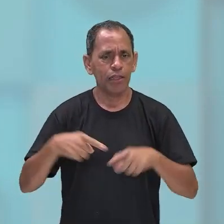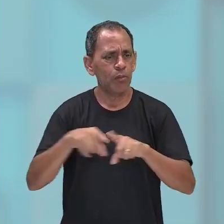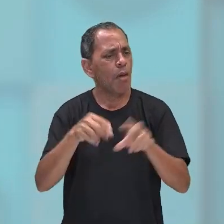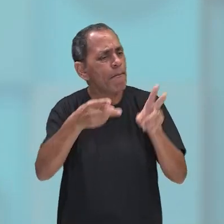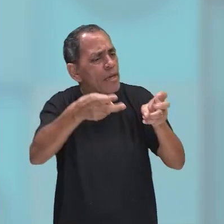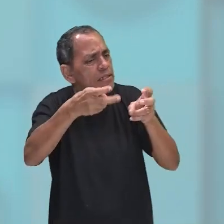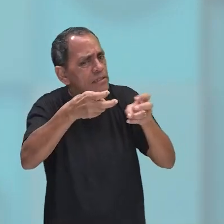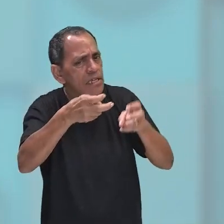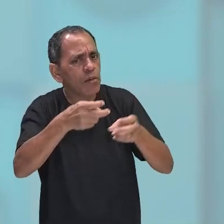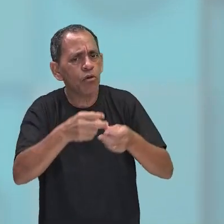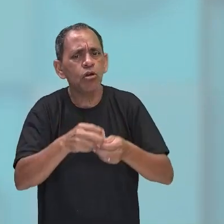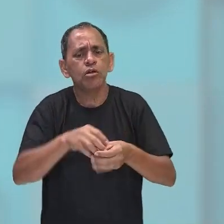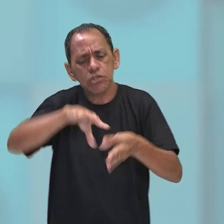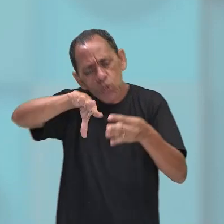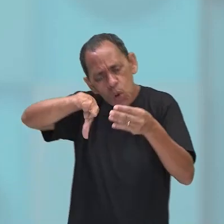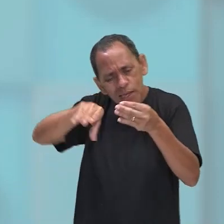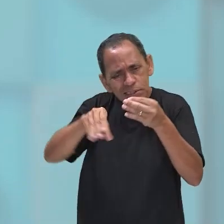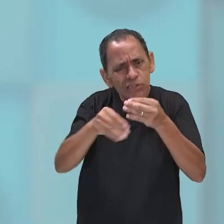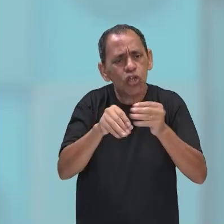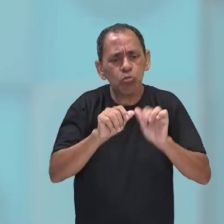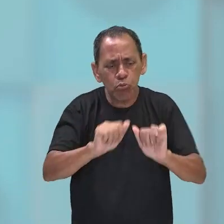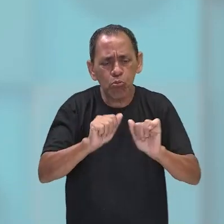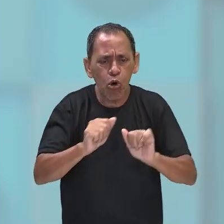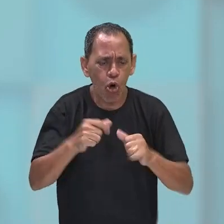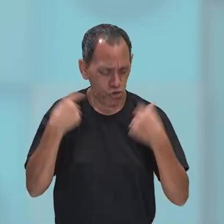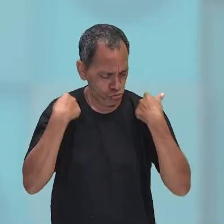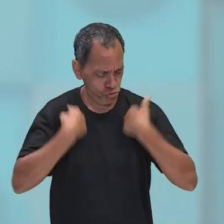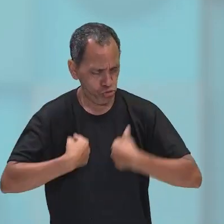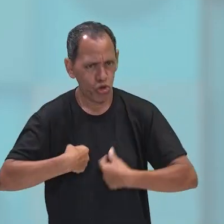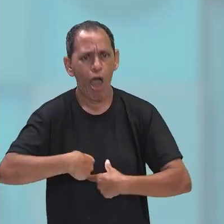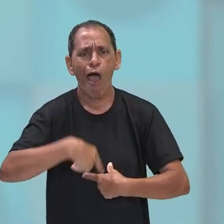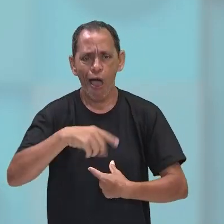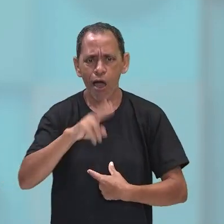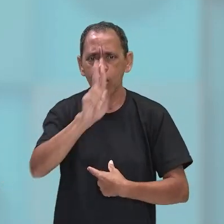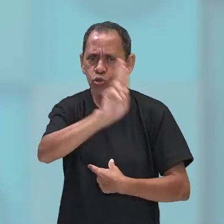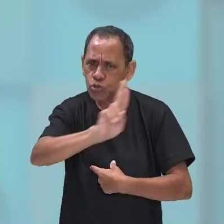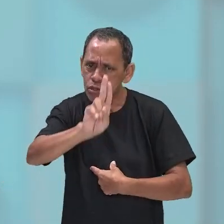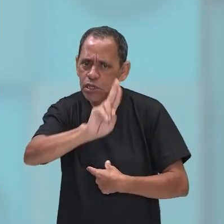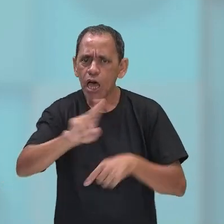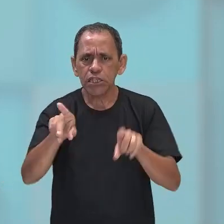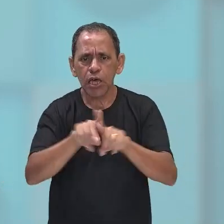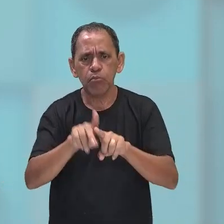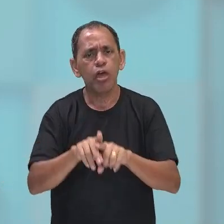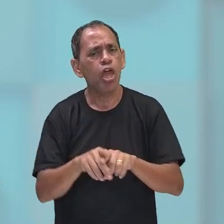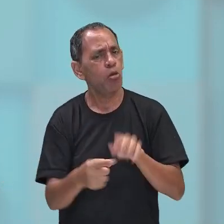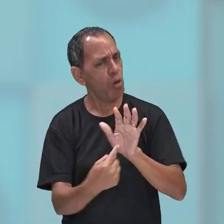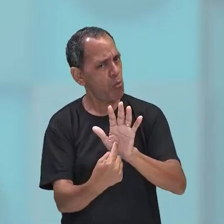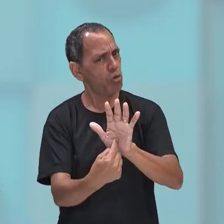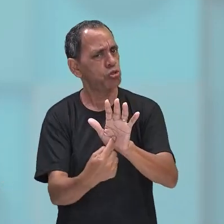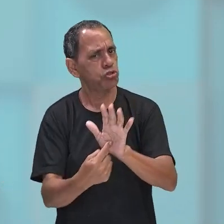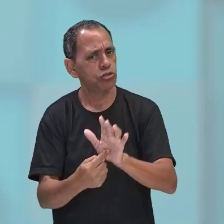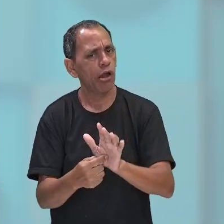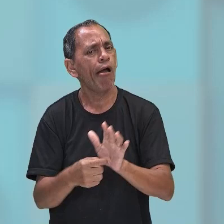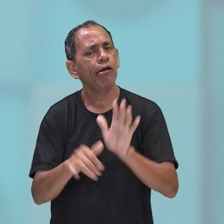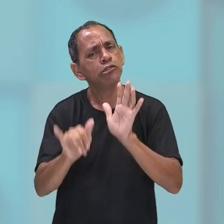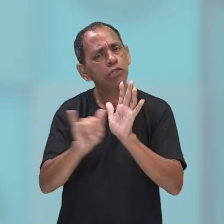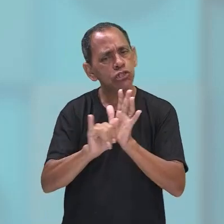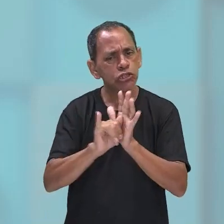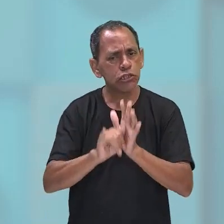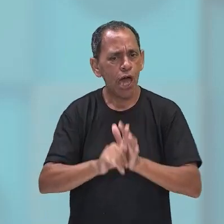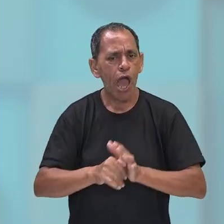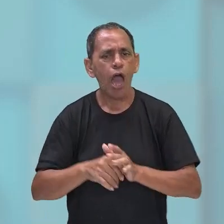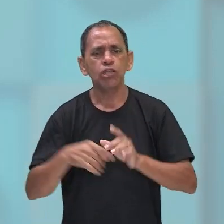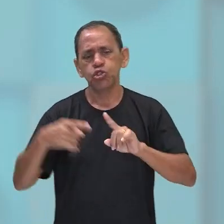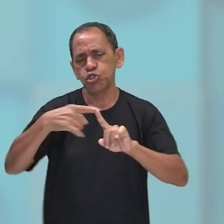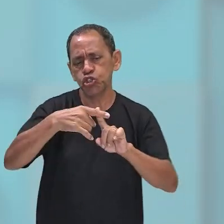são acessórios que você pode colocar ao seu corpo para expressar determinada identidade, para expressar o seu estilo.